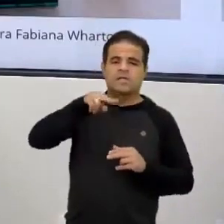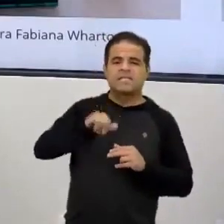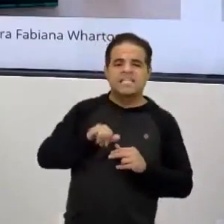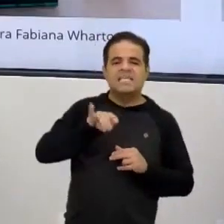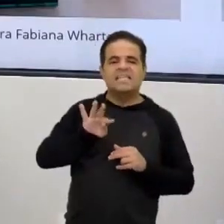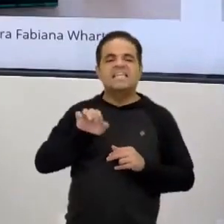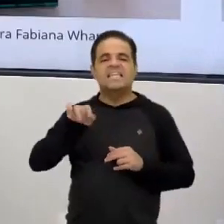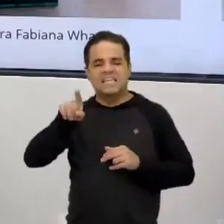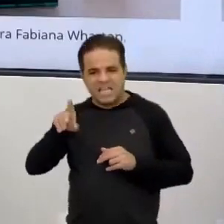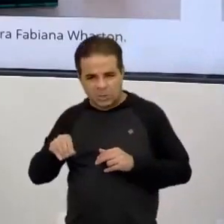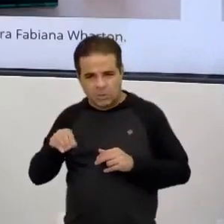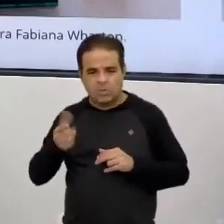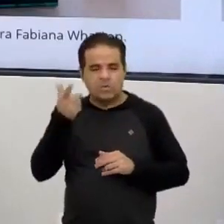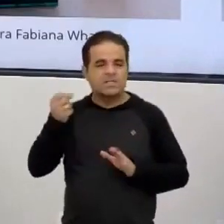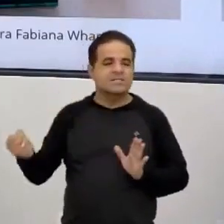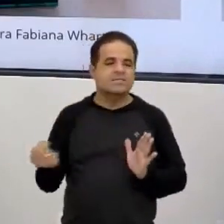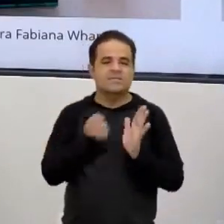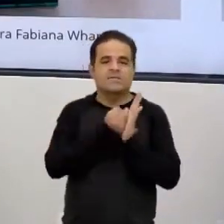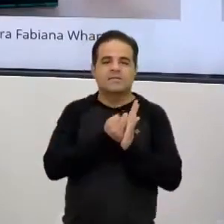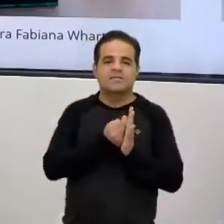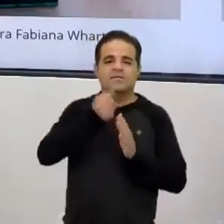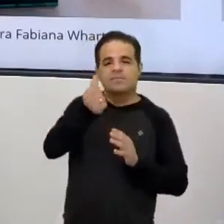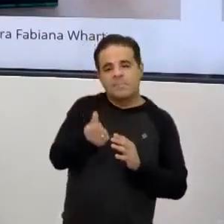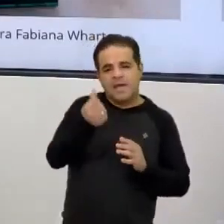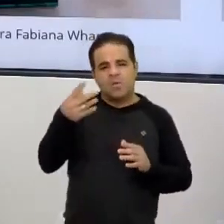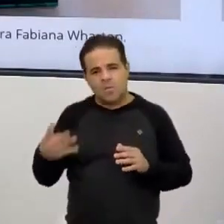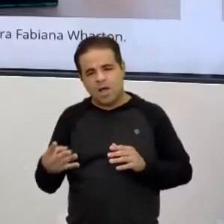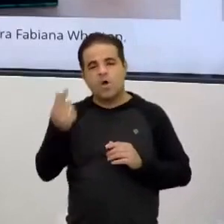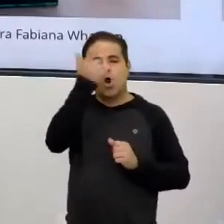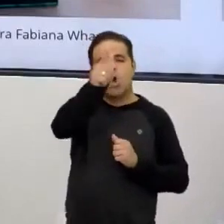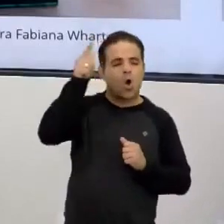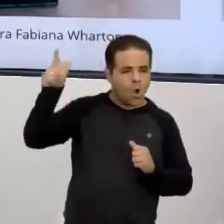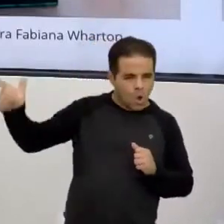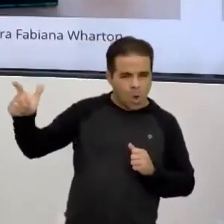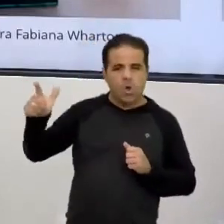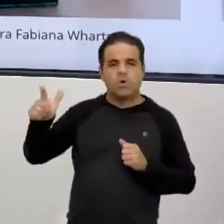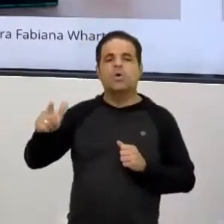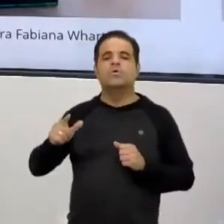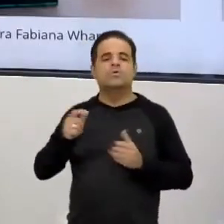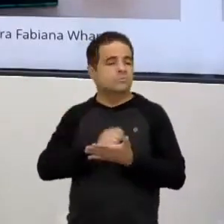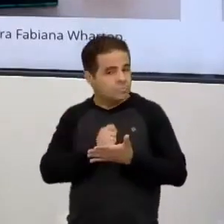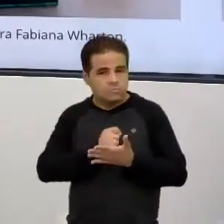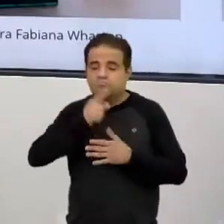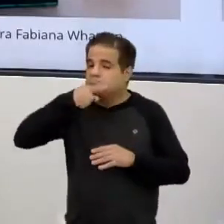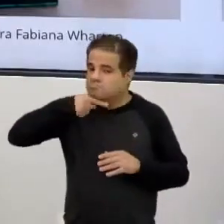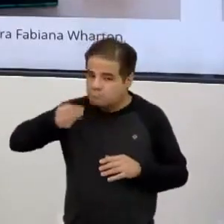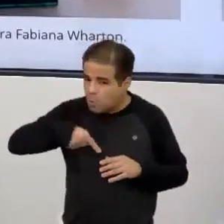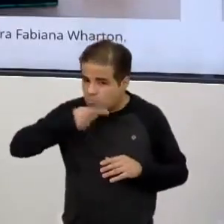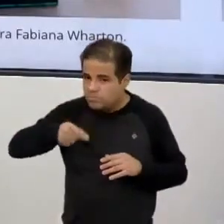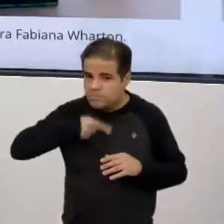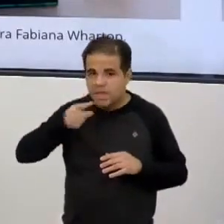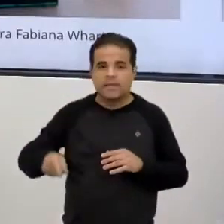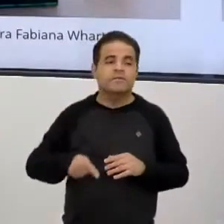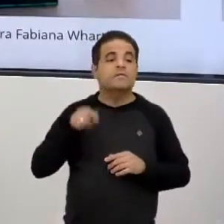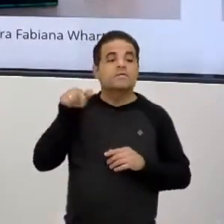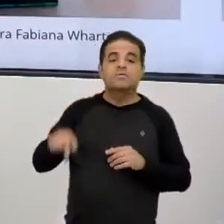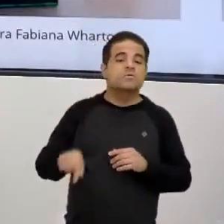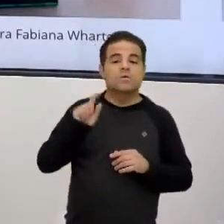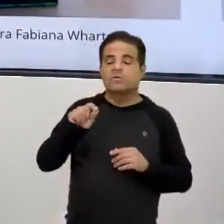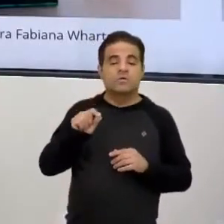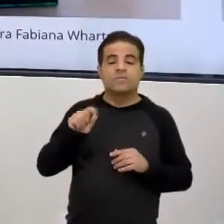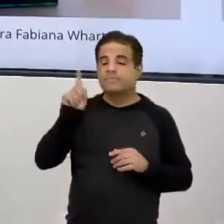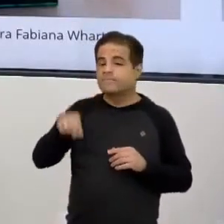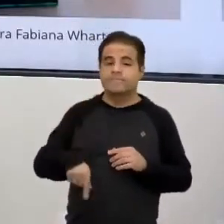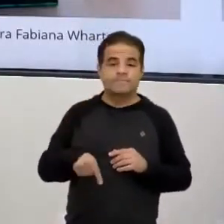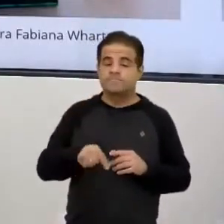Nintendinho, do 64, enfim, de outros consoles, você não vai conseguir. E isso daqui não